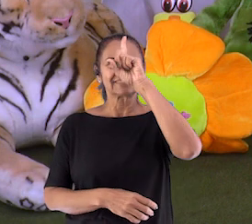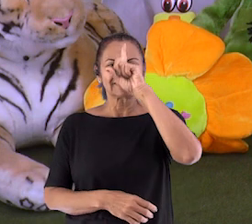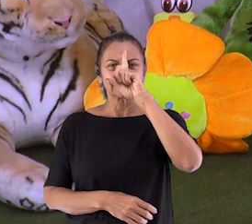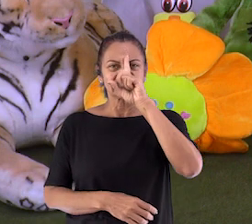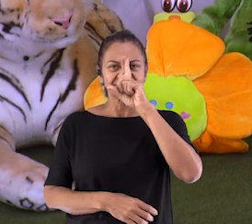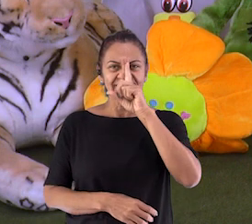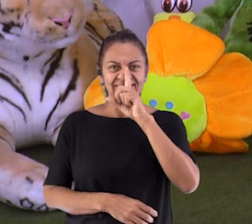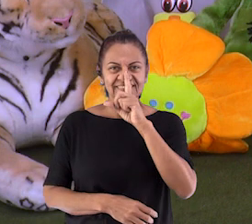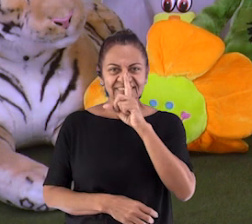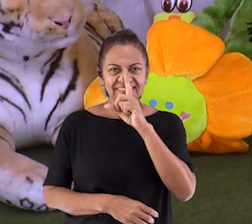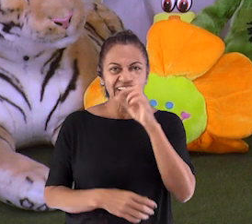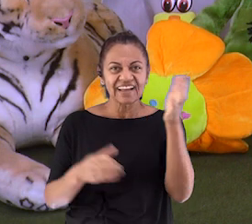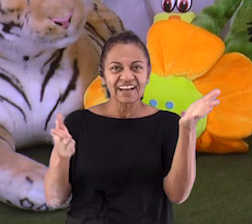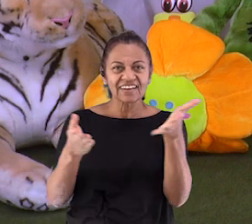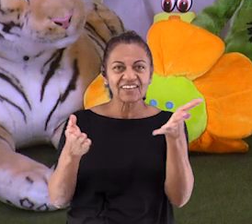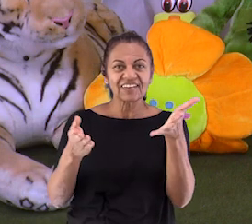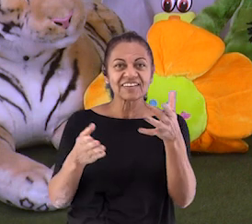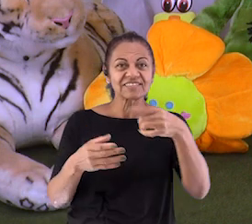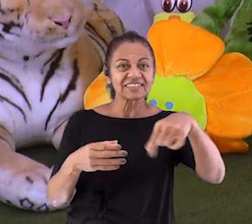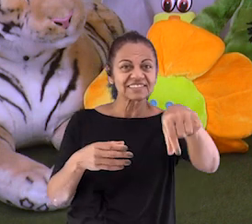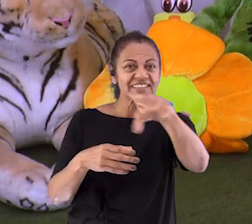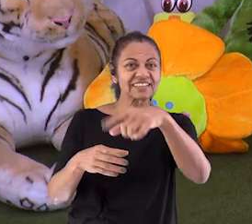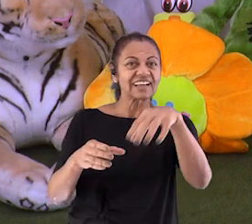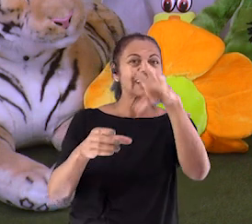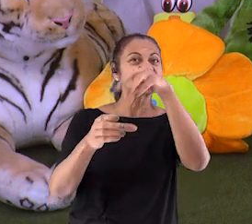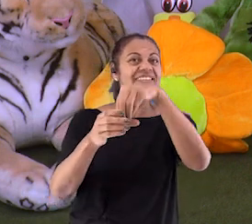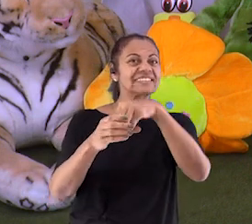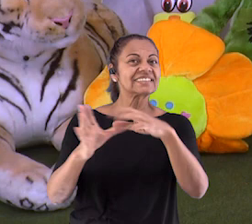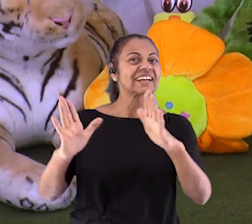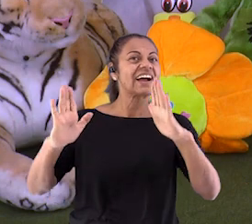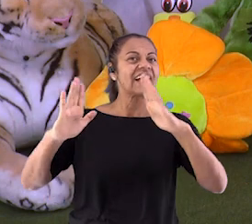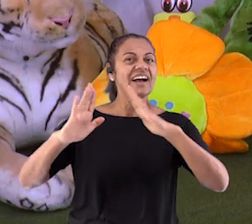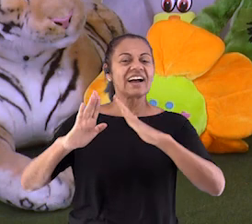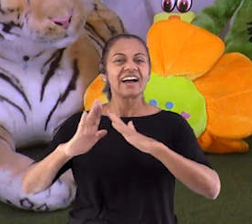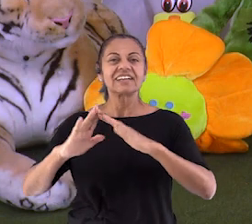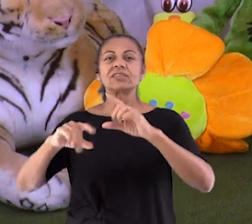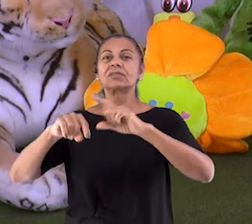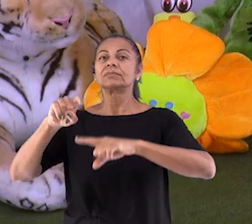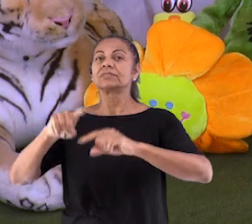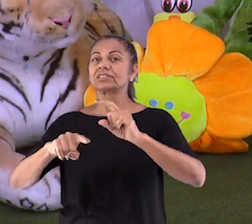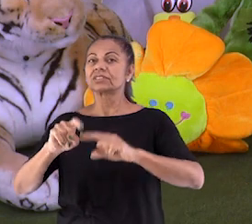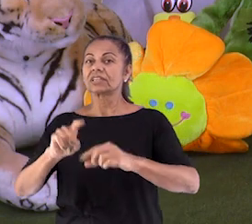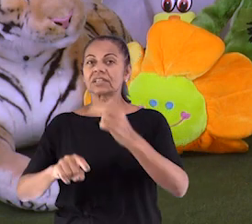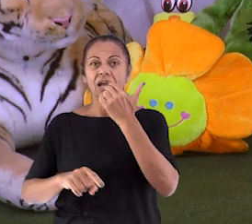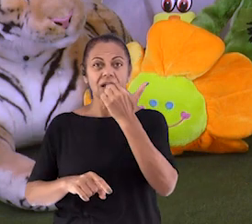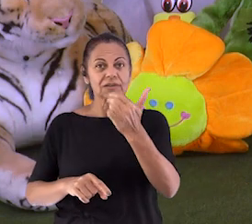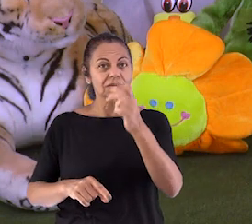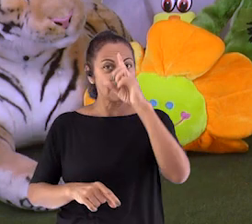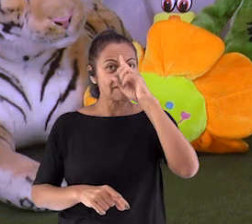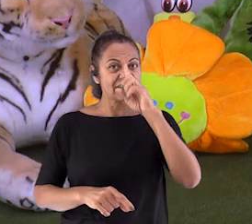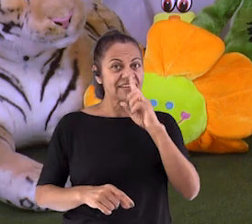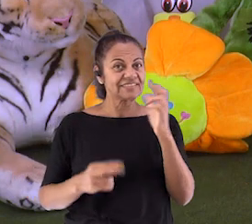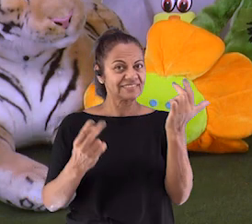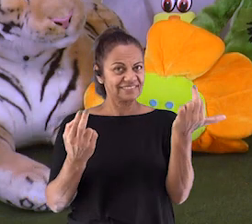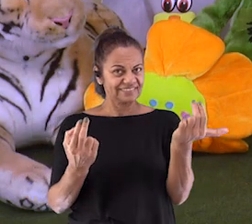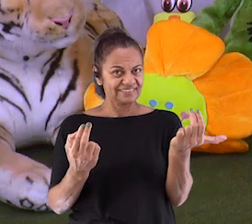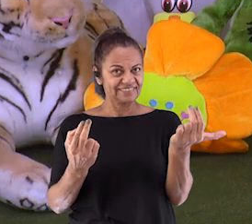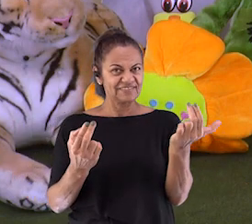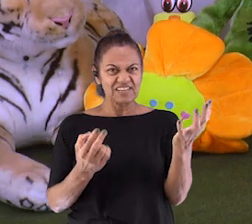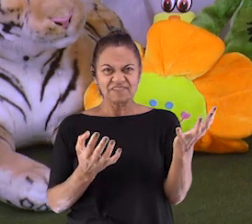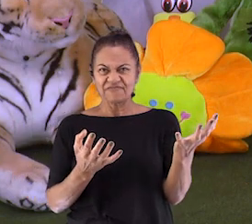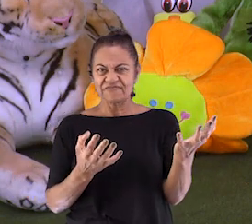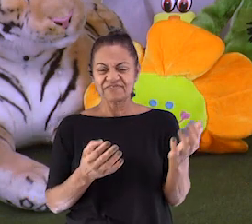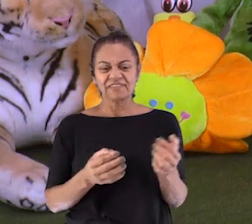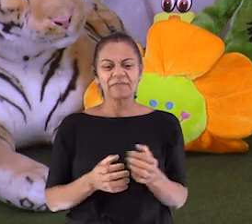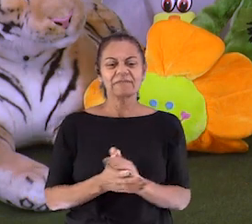amarela. Vamos procurar um objeto aí da cor amarela? Vamos lá,